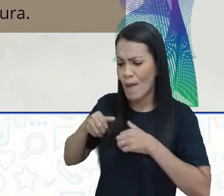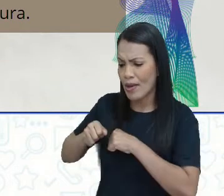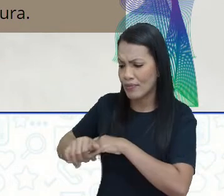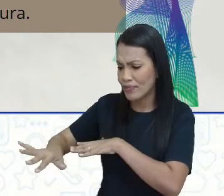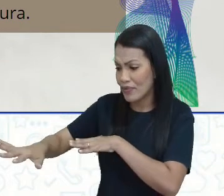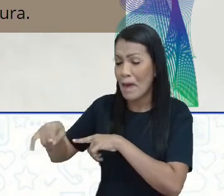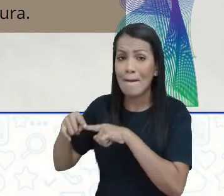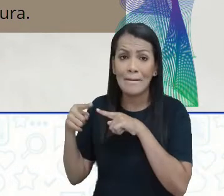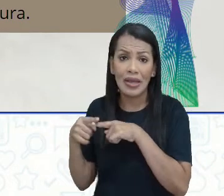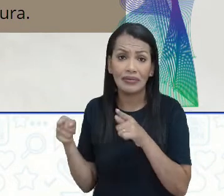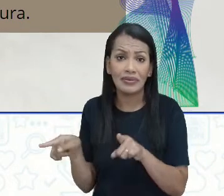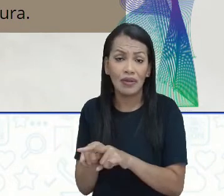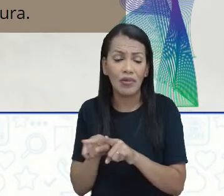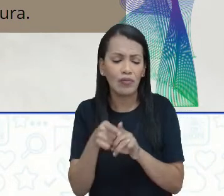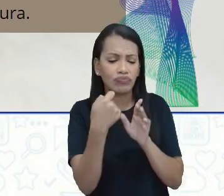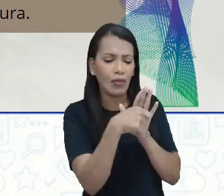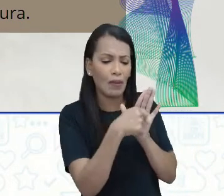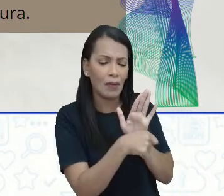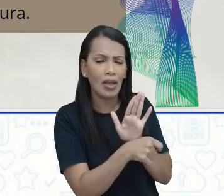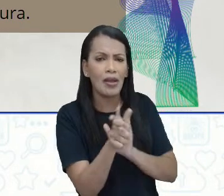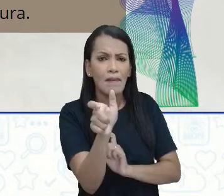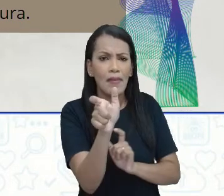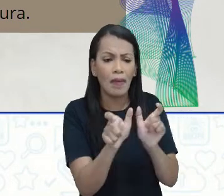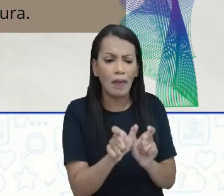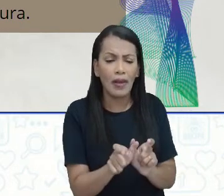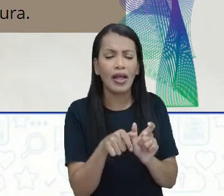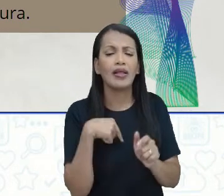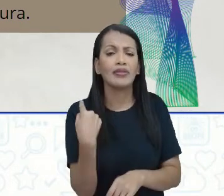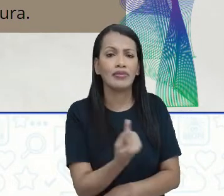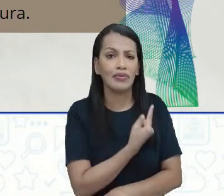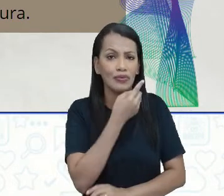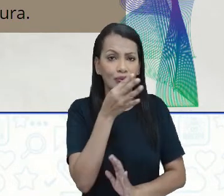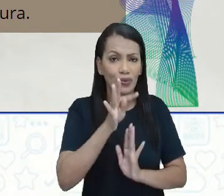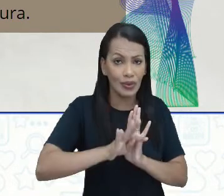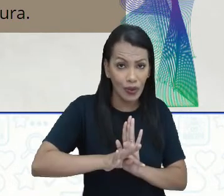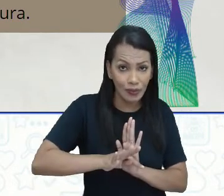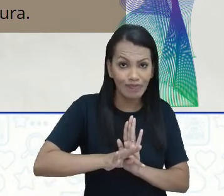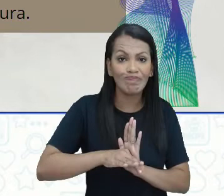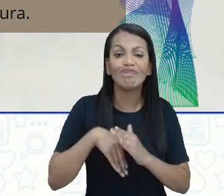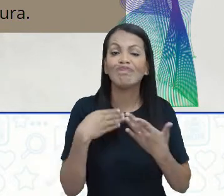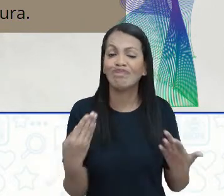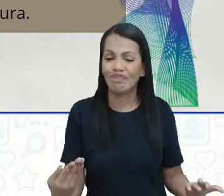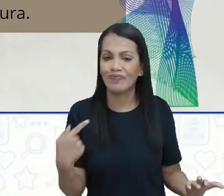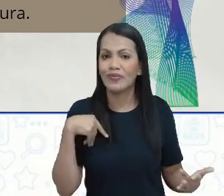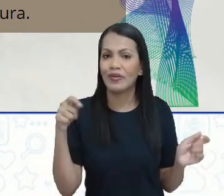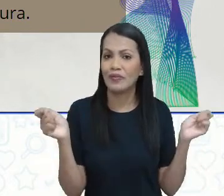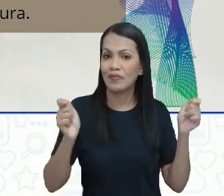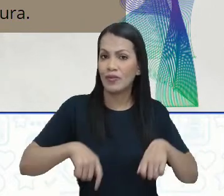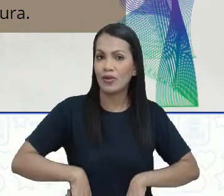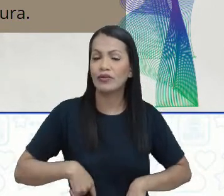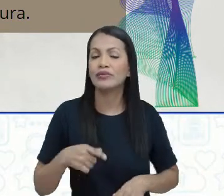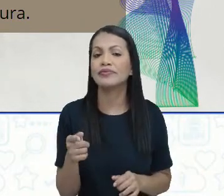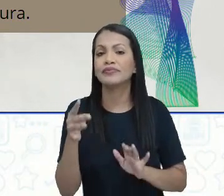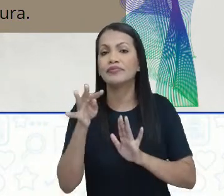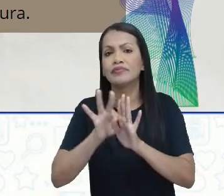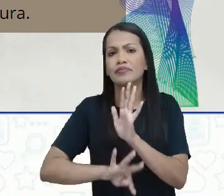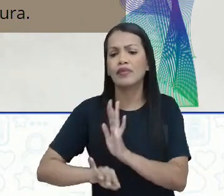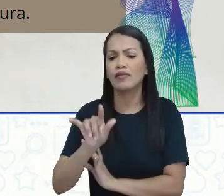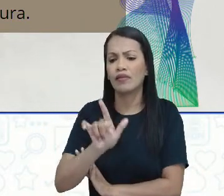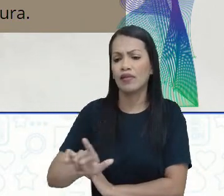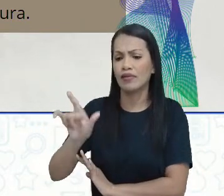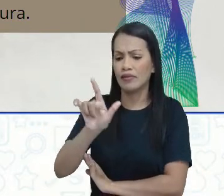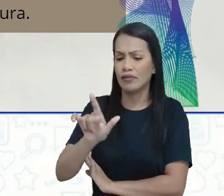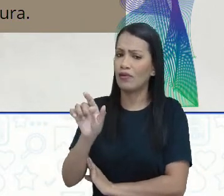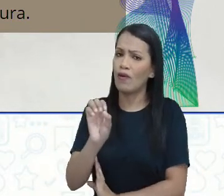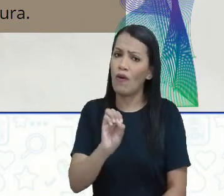o nosso próprio ponto de vista, a depender do gênero textual que você esteja compondo ali, né? Porque pode ser um texto literário, pode ser um texto não